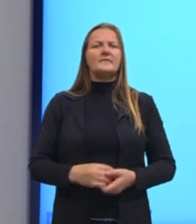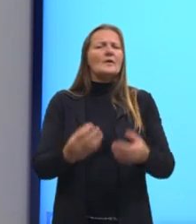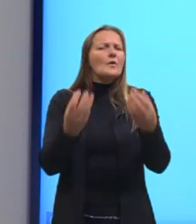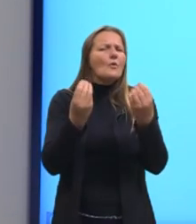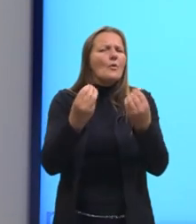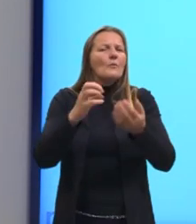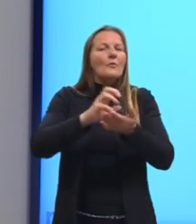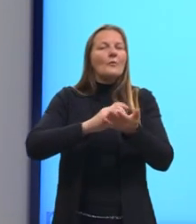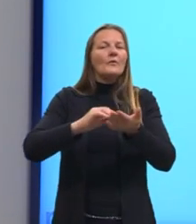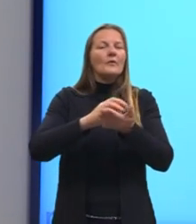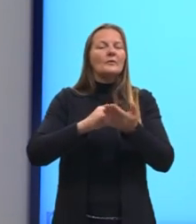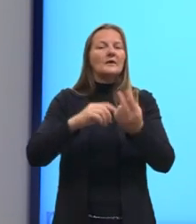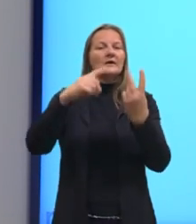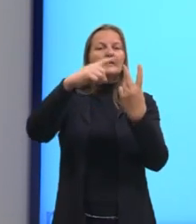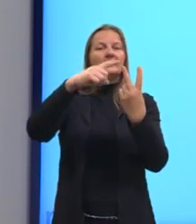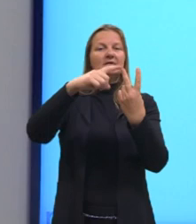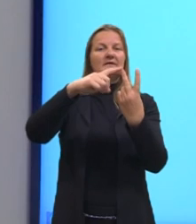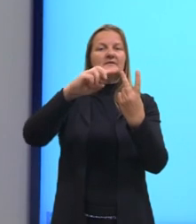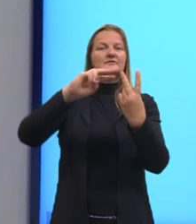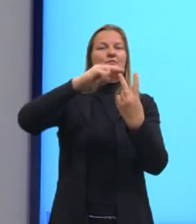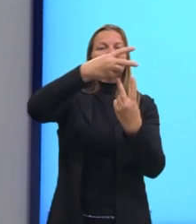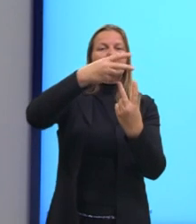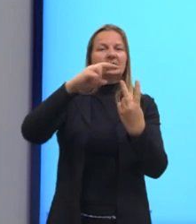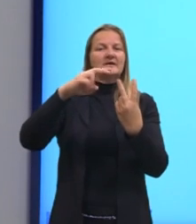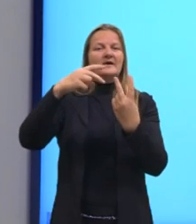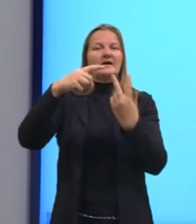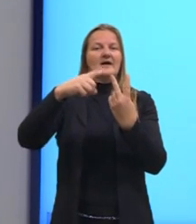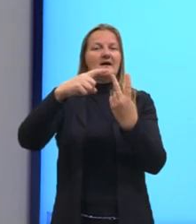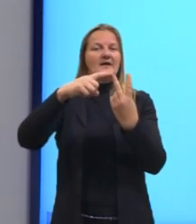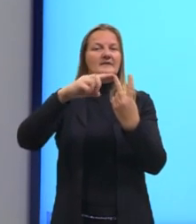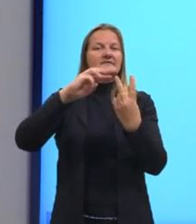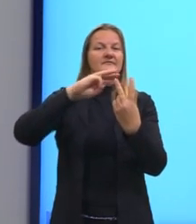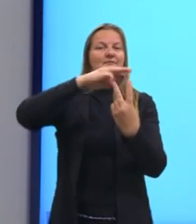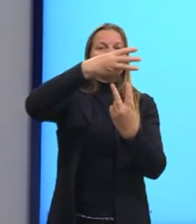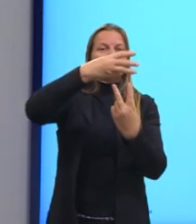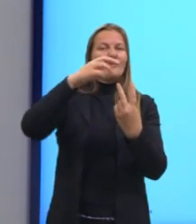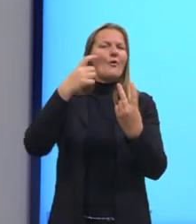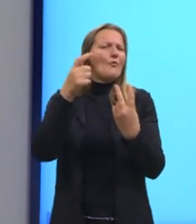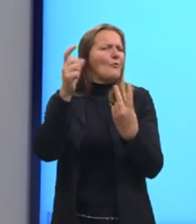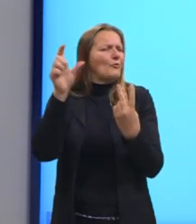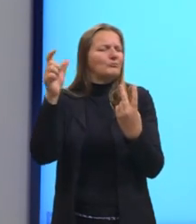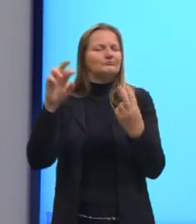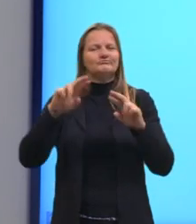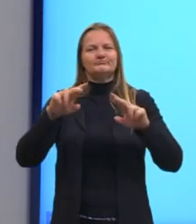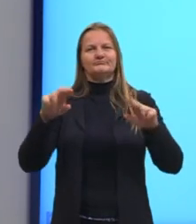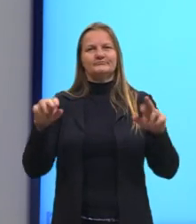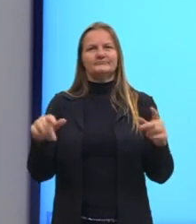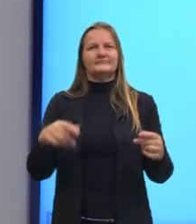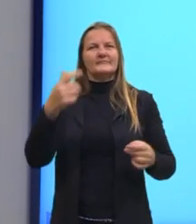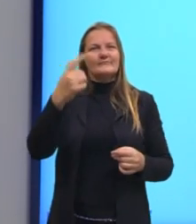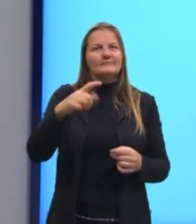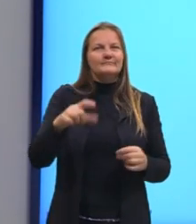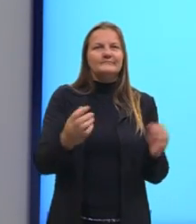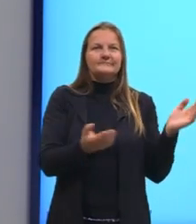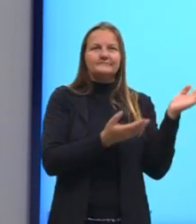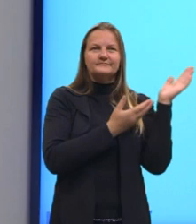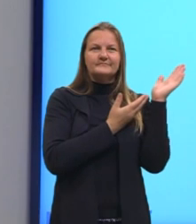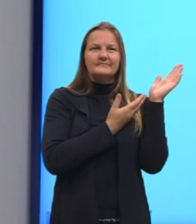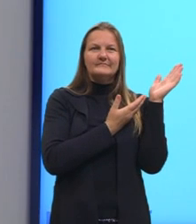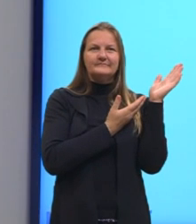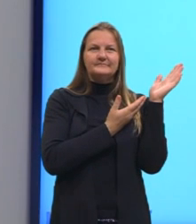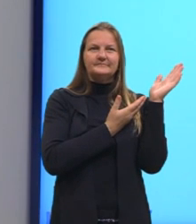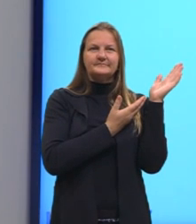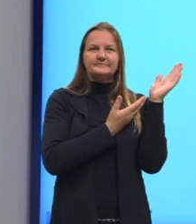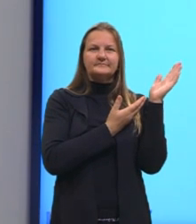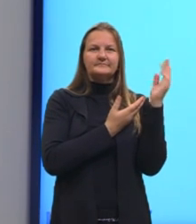como calcular a raiz quadrada raiz cúbica ou outras raízes né aqui de novo eu coloquei a